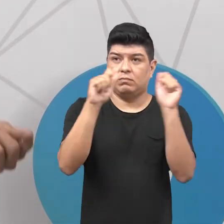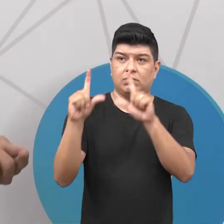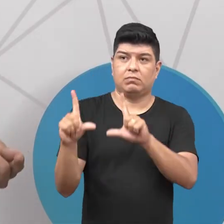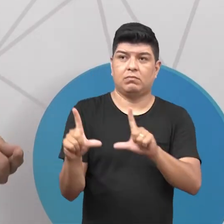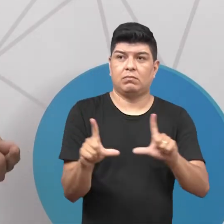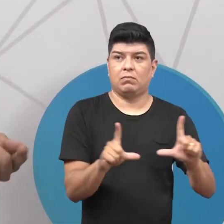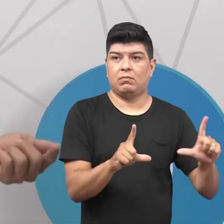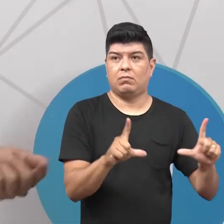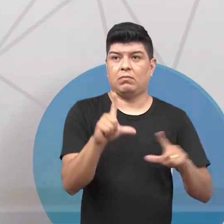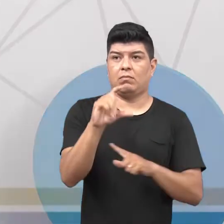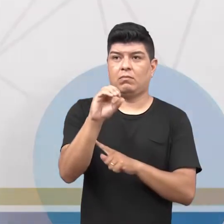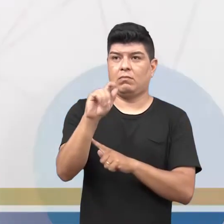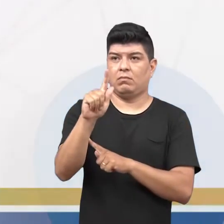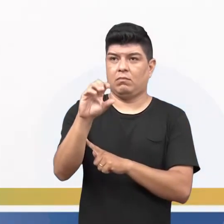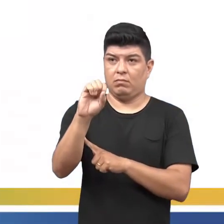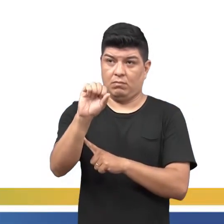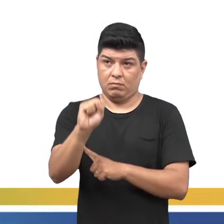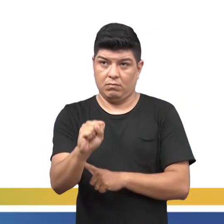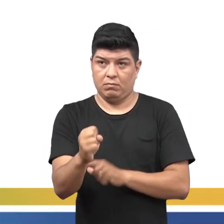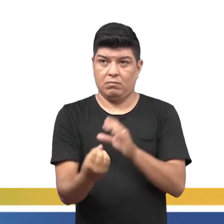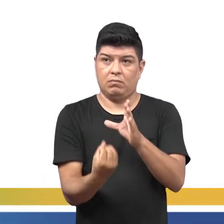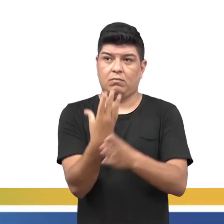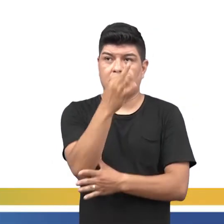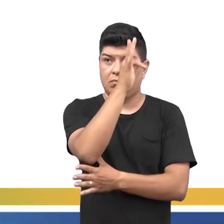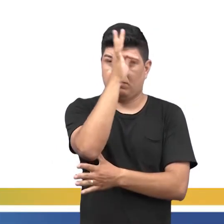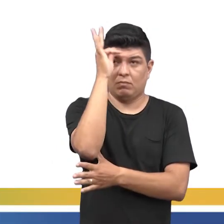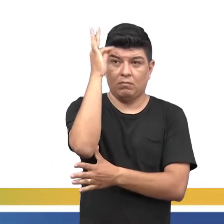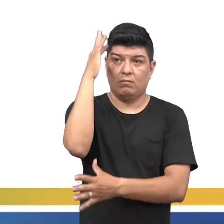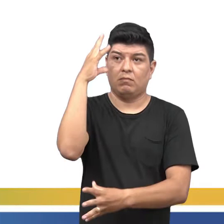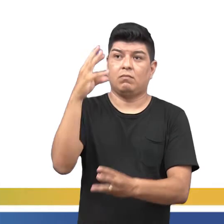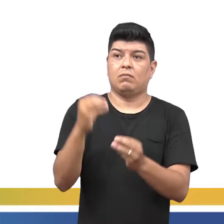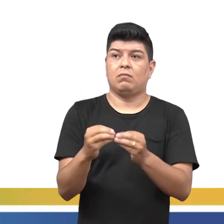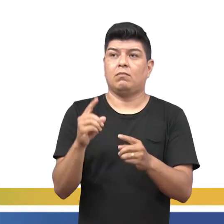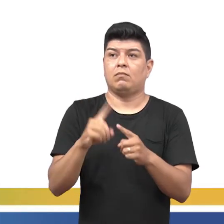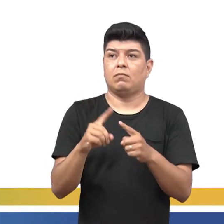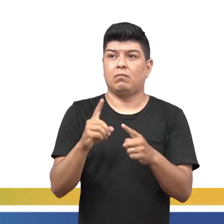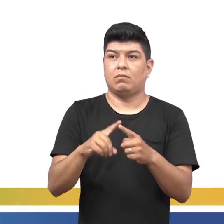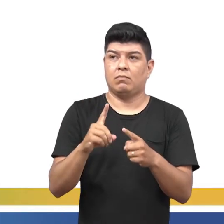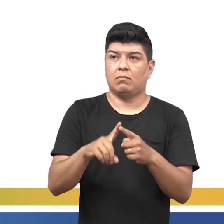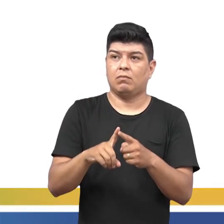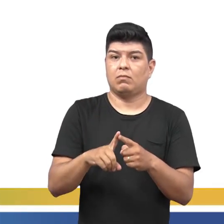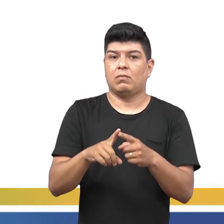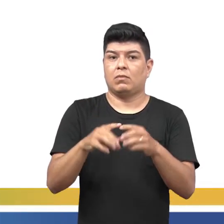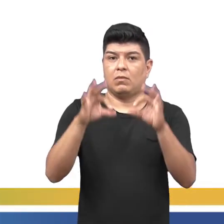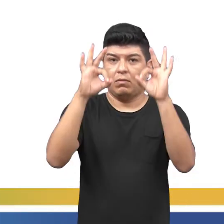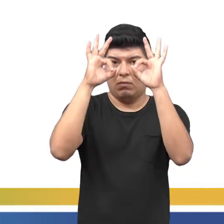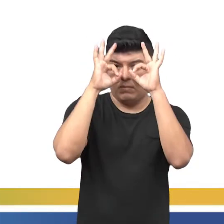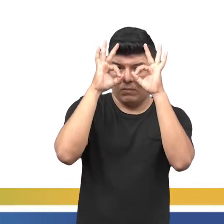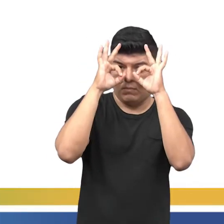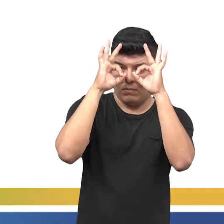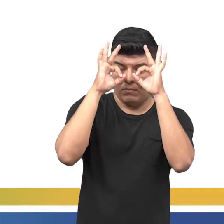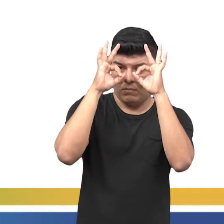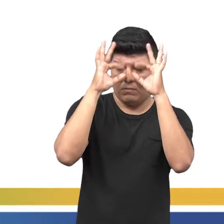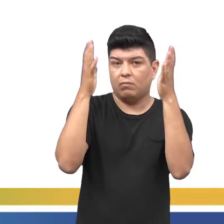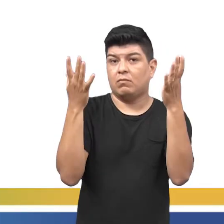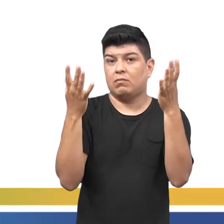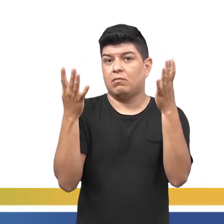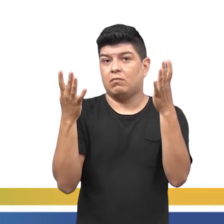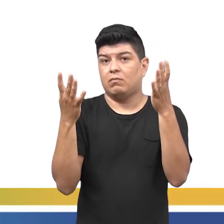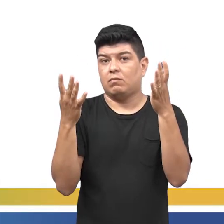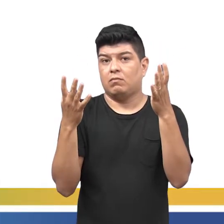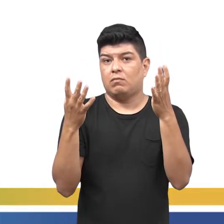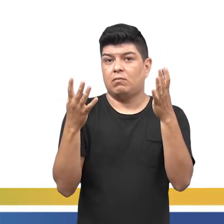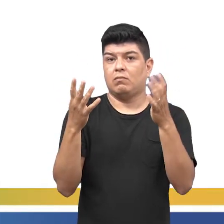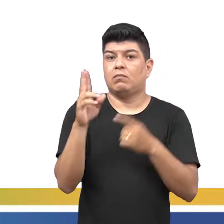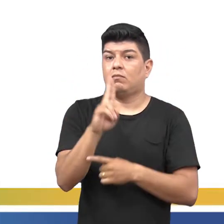ao logos e ao surgimento da filosofia. Você sabe por que a coruja é o símbolo da filosofia? Ora, a